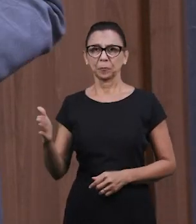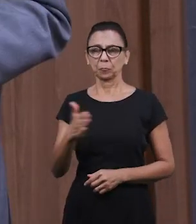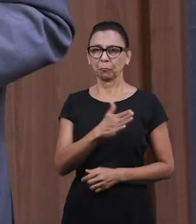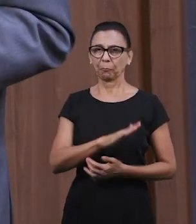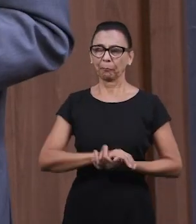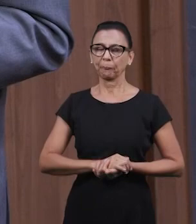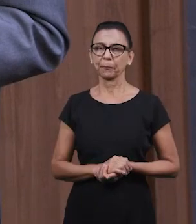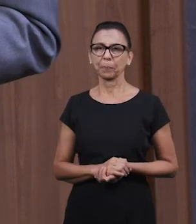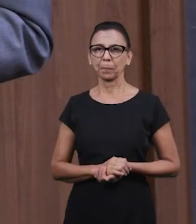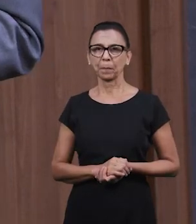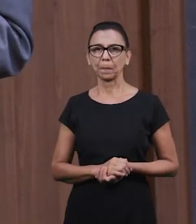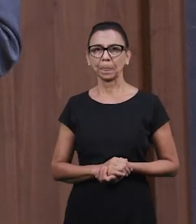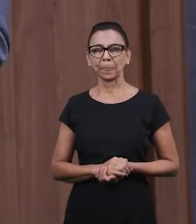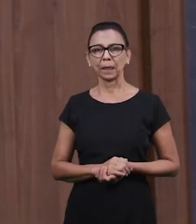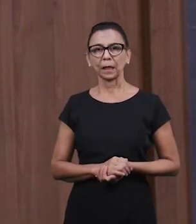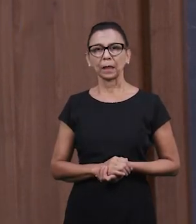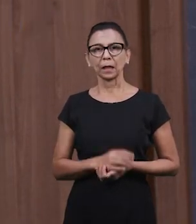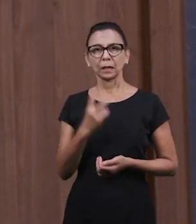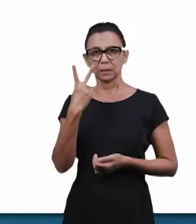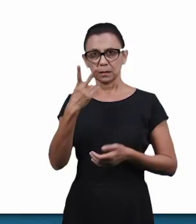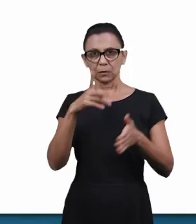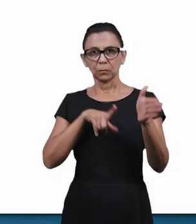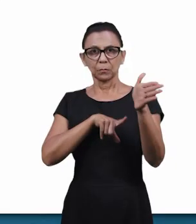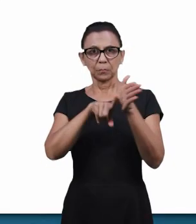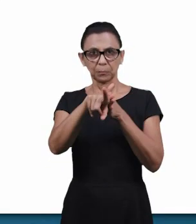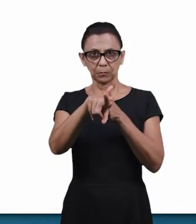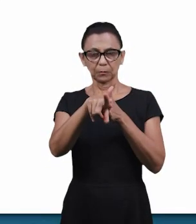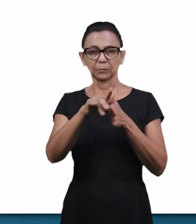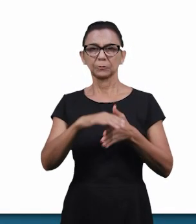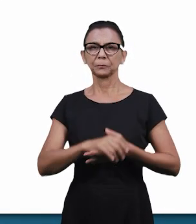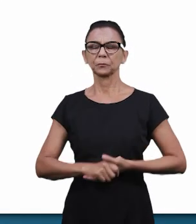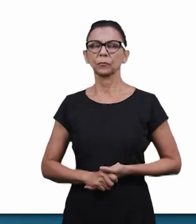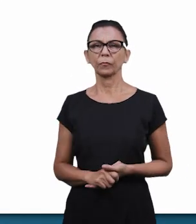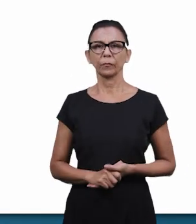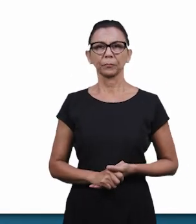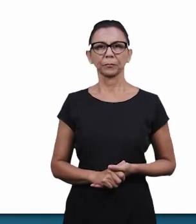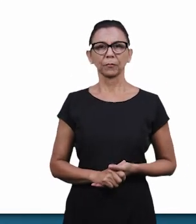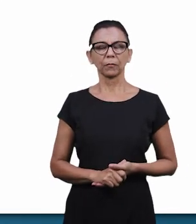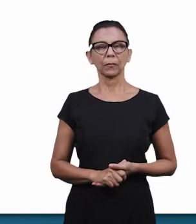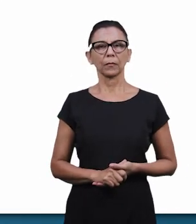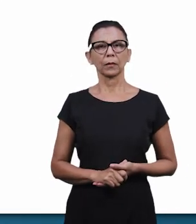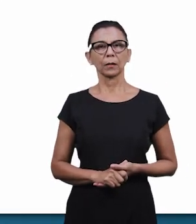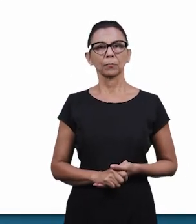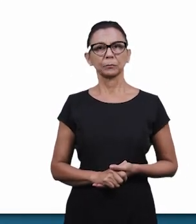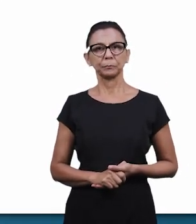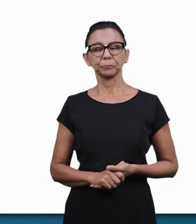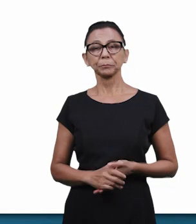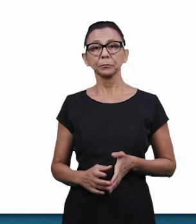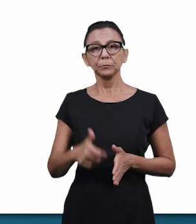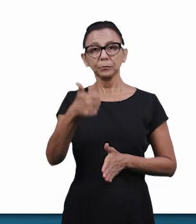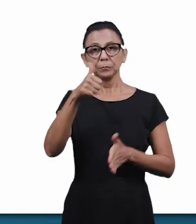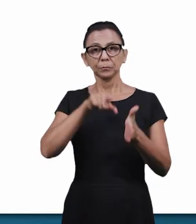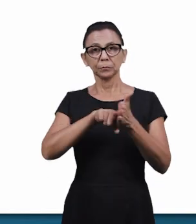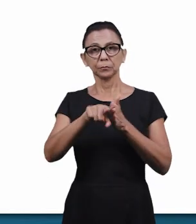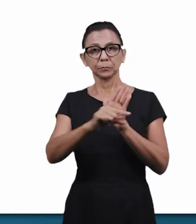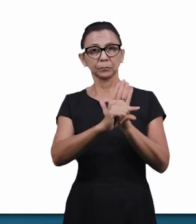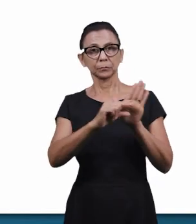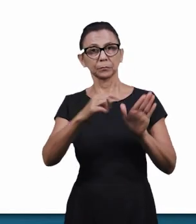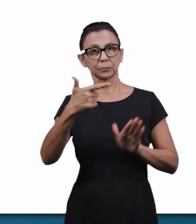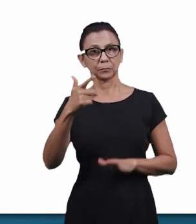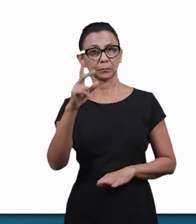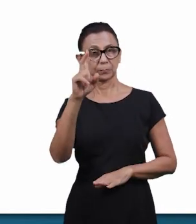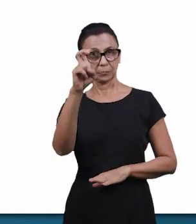agora. A nossa segunda pergunta diz assim: quem fez a primeira pergunta que está no verso